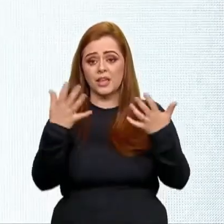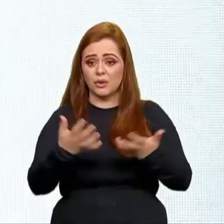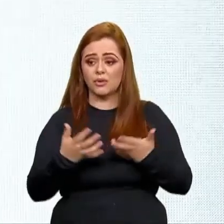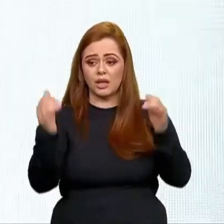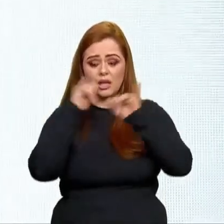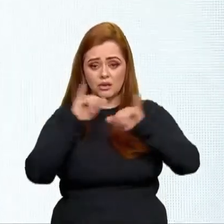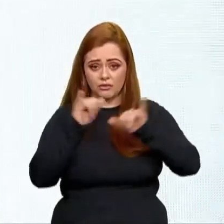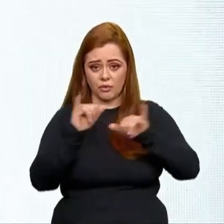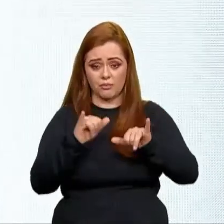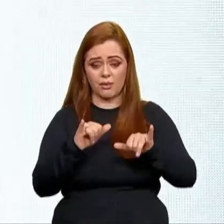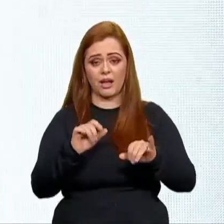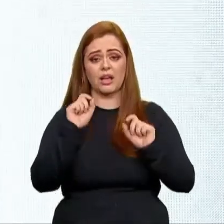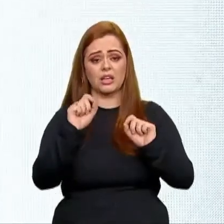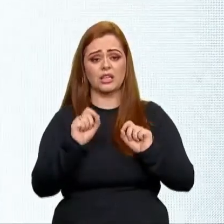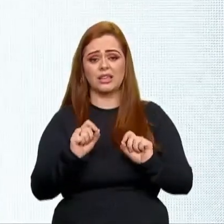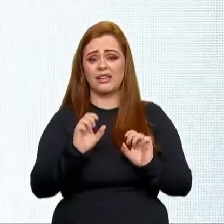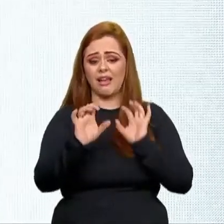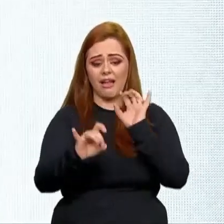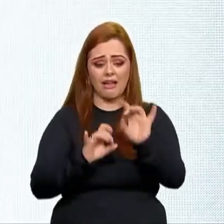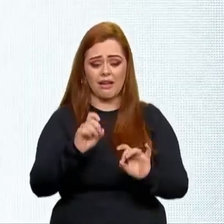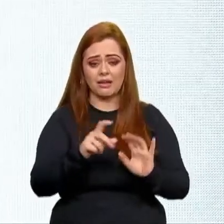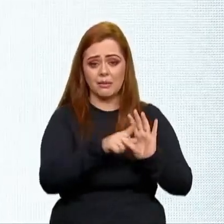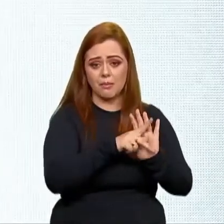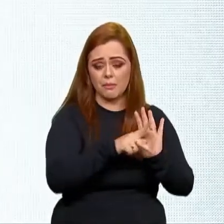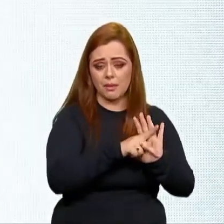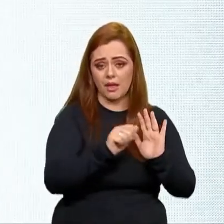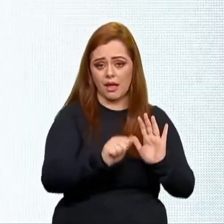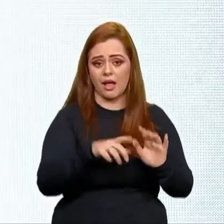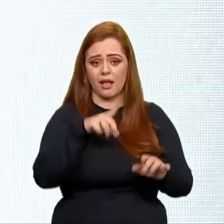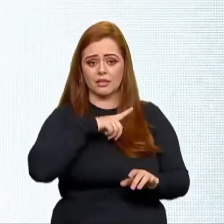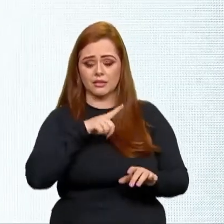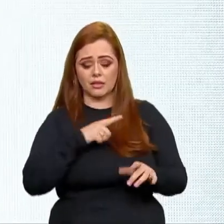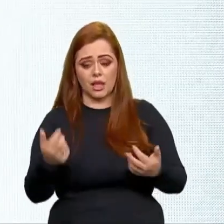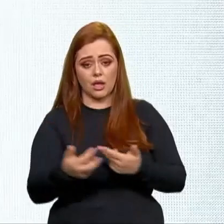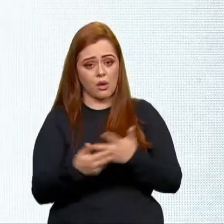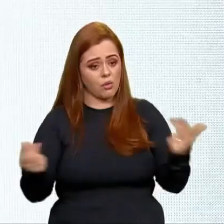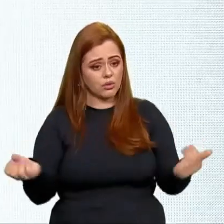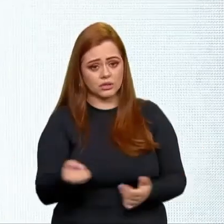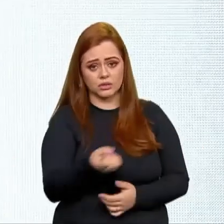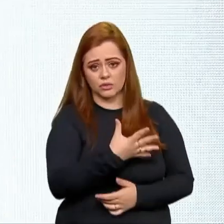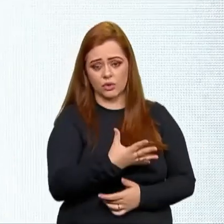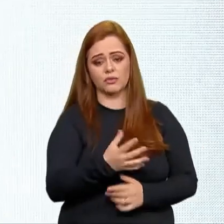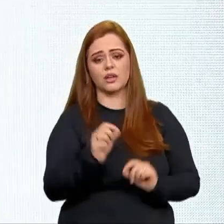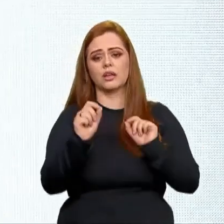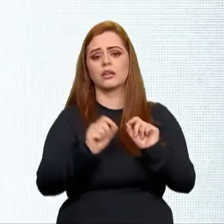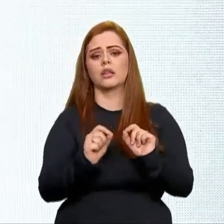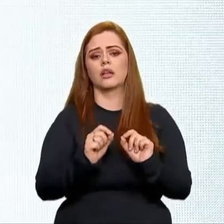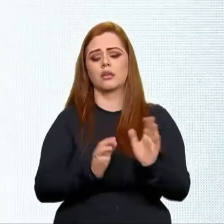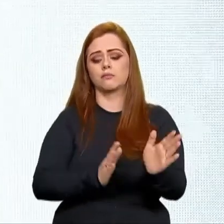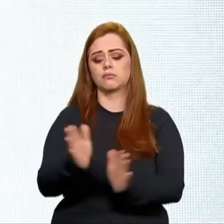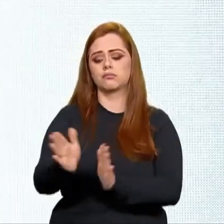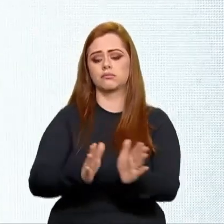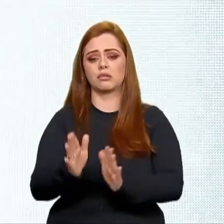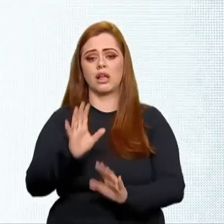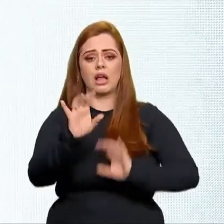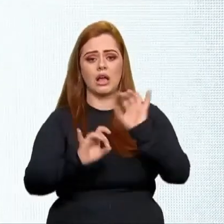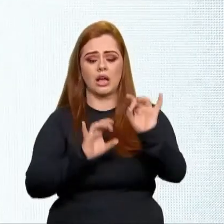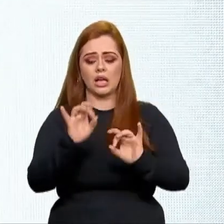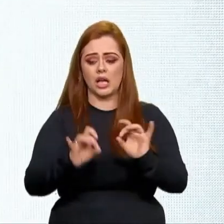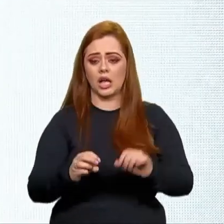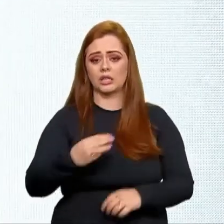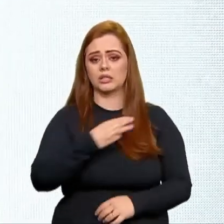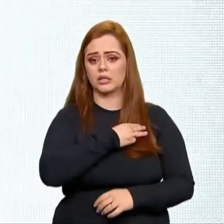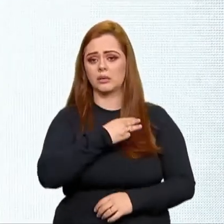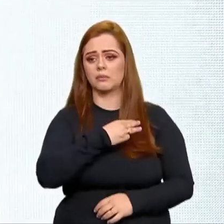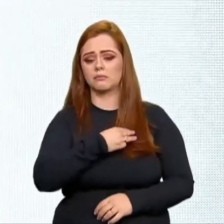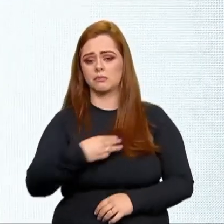ao encerrar, que este PPA tem grandes inovações. Ele traz algo que não tinha antes, que é a transversalidade. Cada ministro e ministra, nas